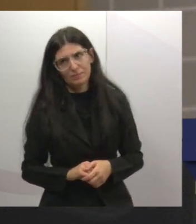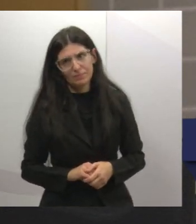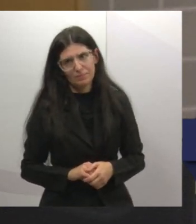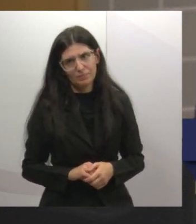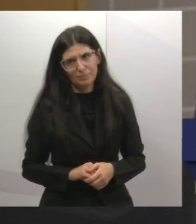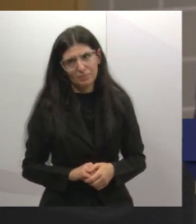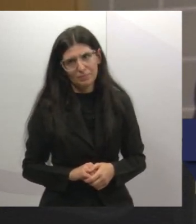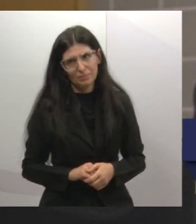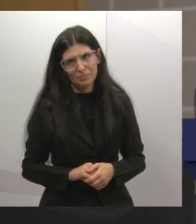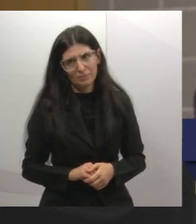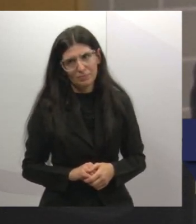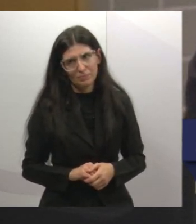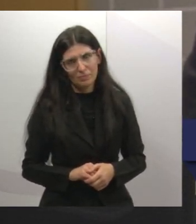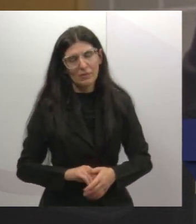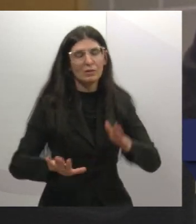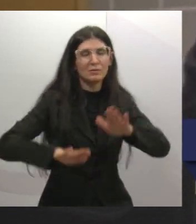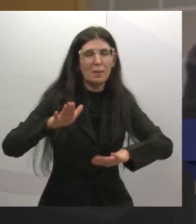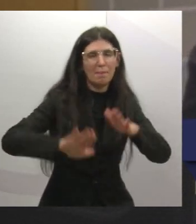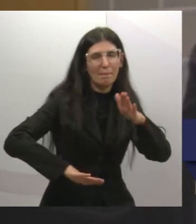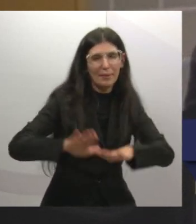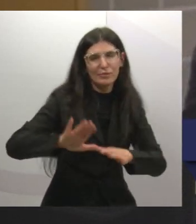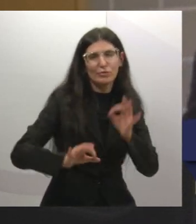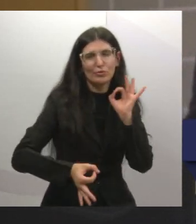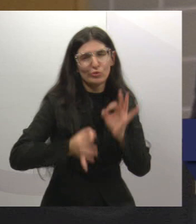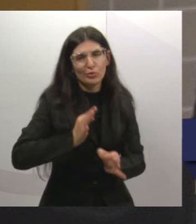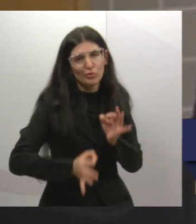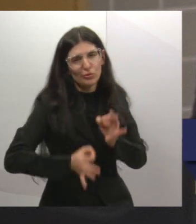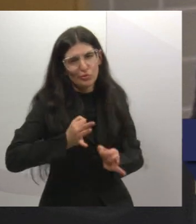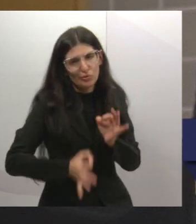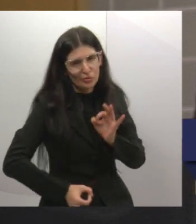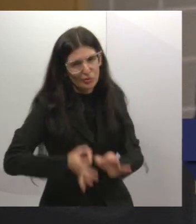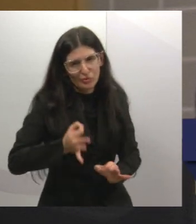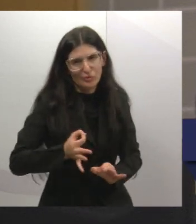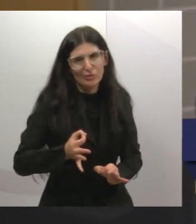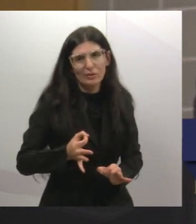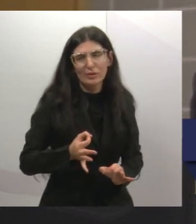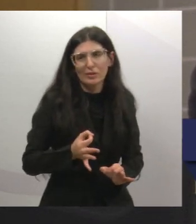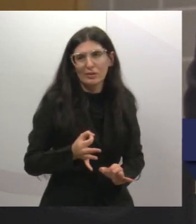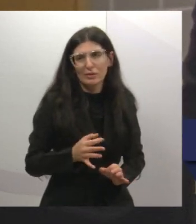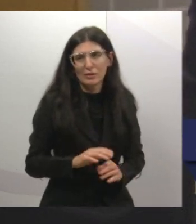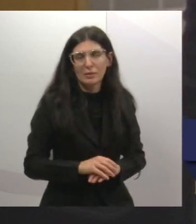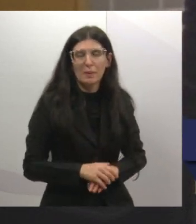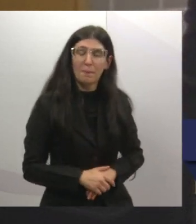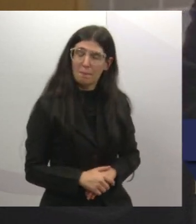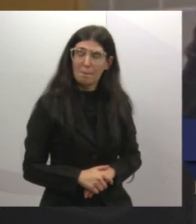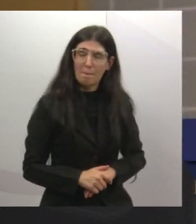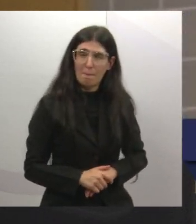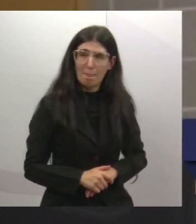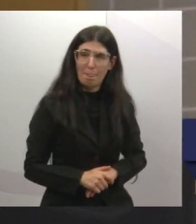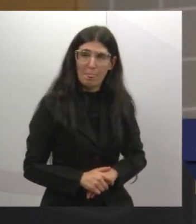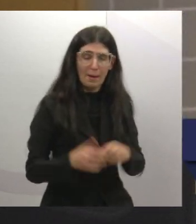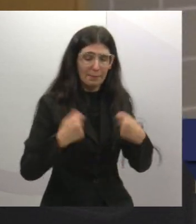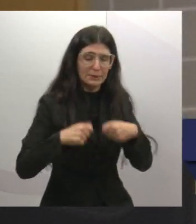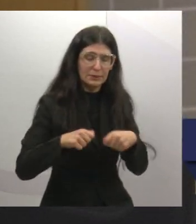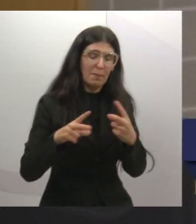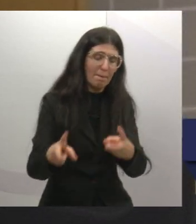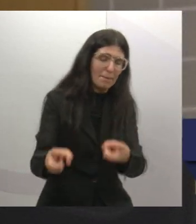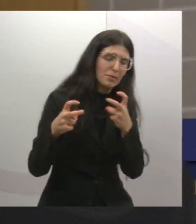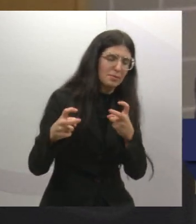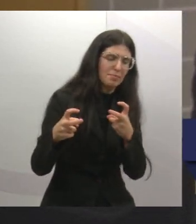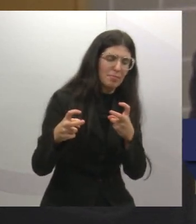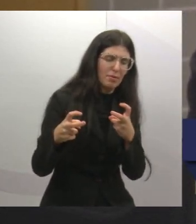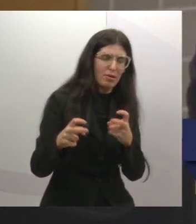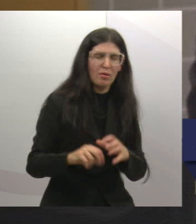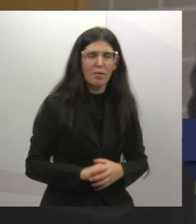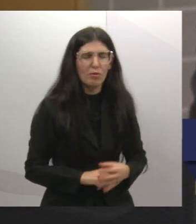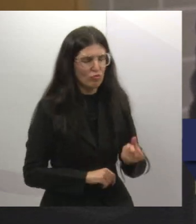ações, né, jurídicos entre Jacareí Transporte Urbano, que tem que identificar os valores